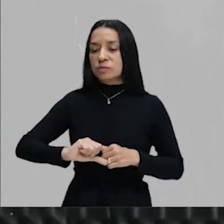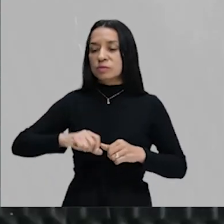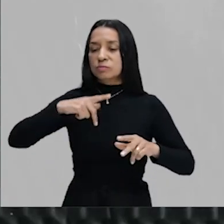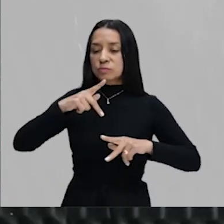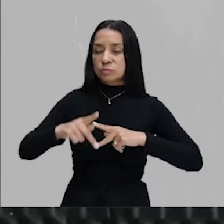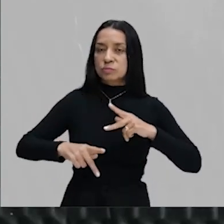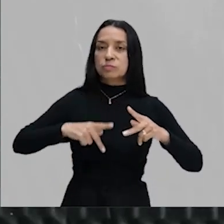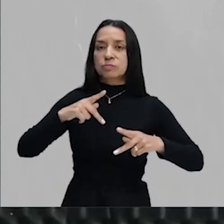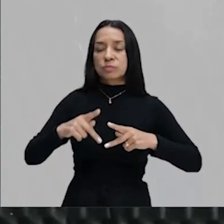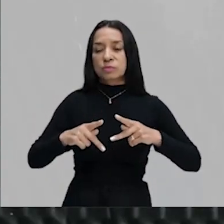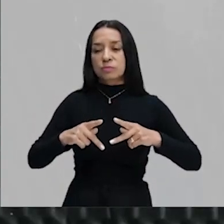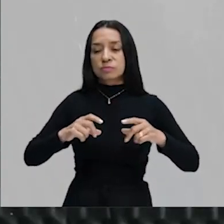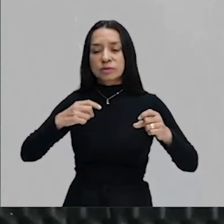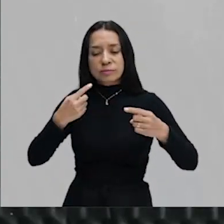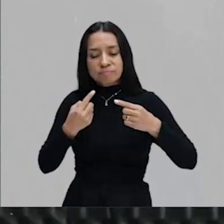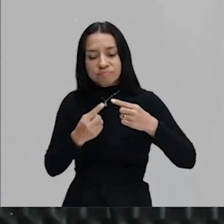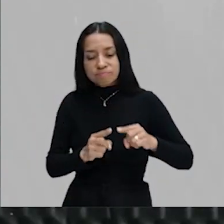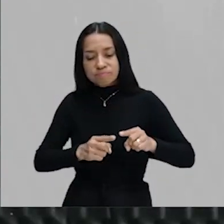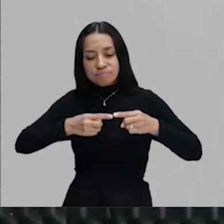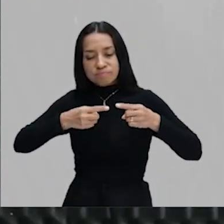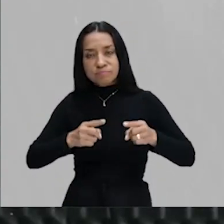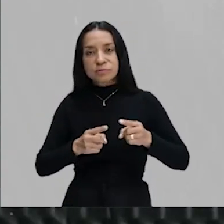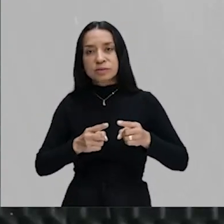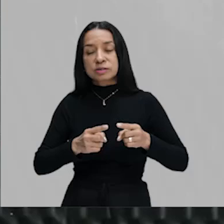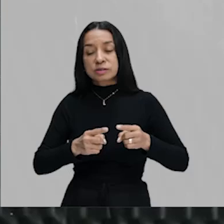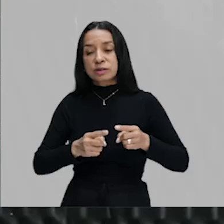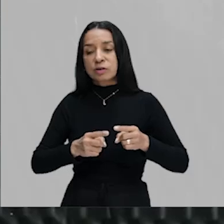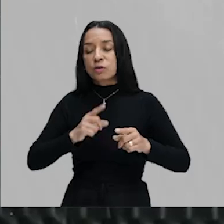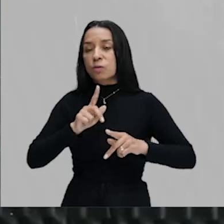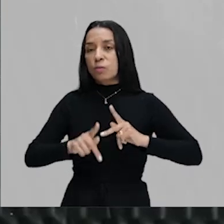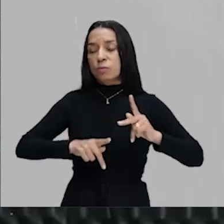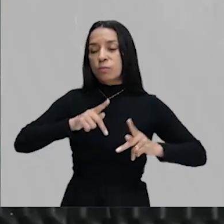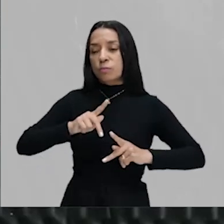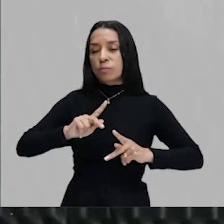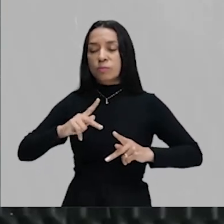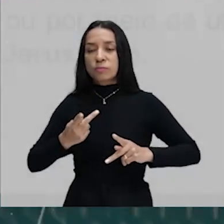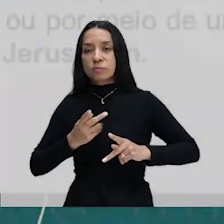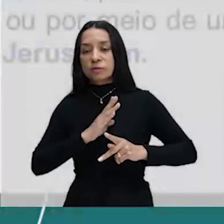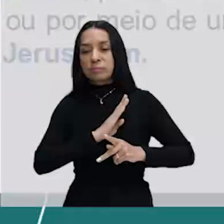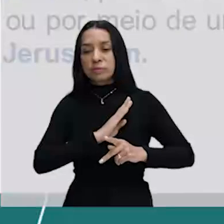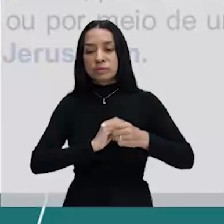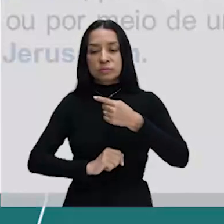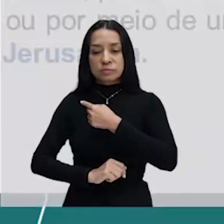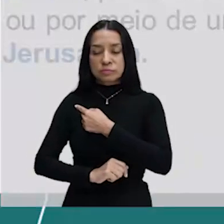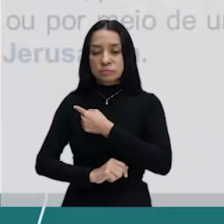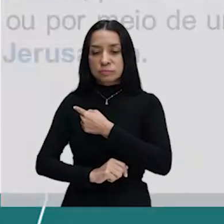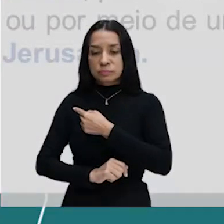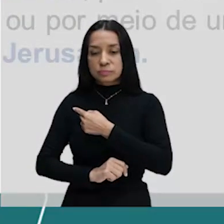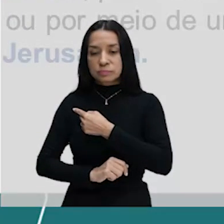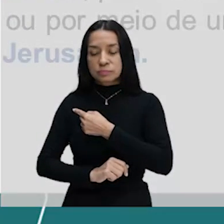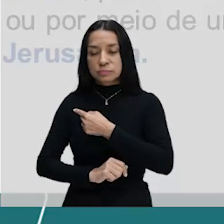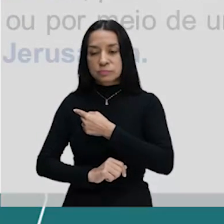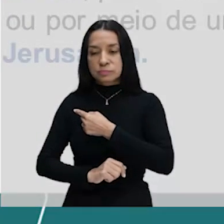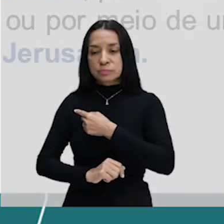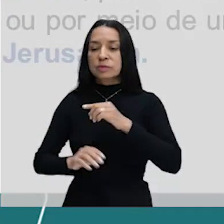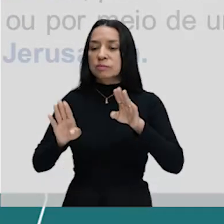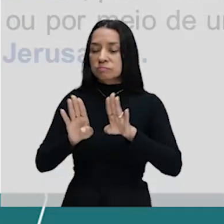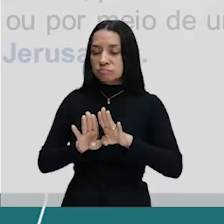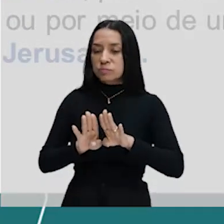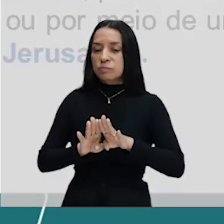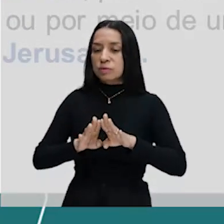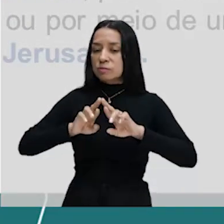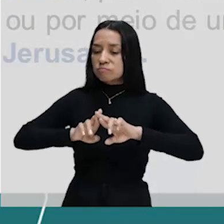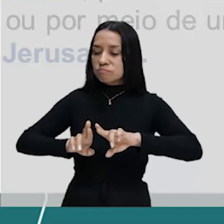povos que ameaçavam os hebreus, né? No meu caso, principalmente de filisteus, e até mesmo